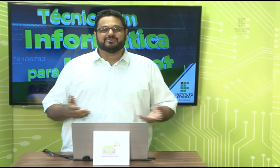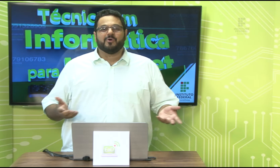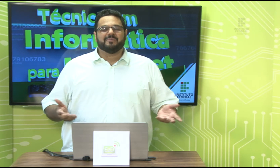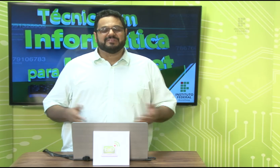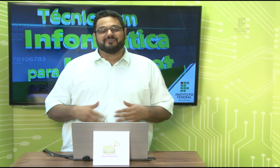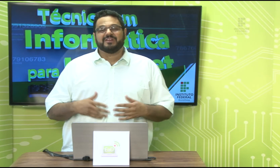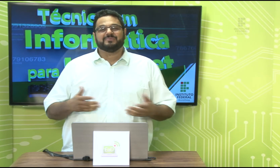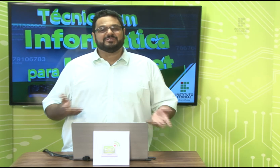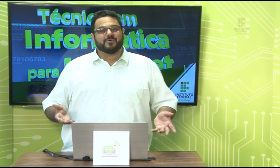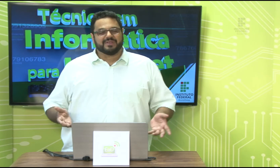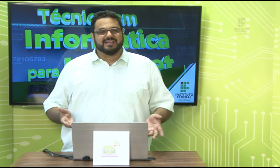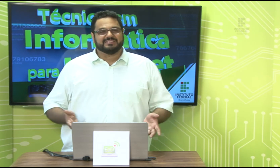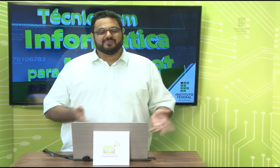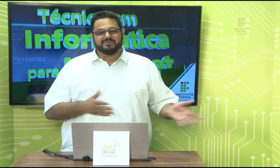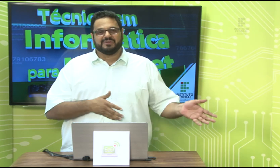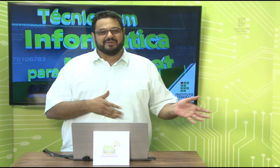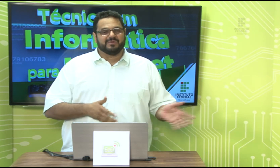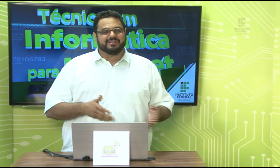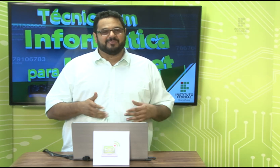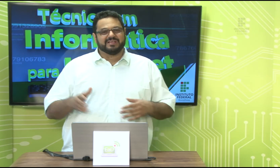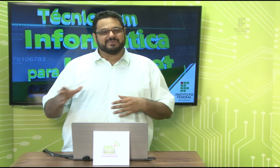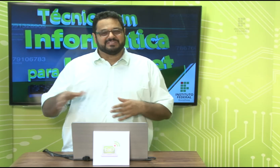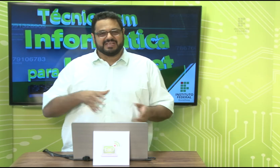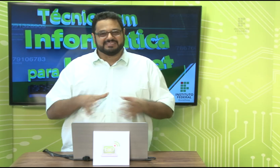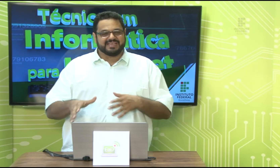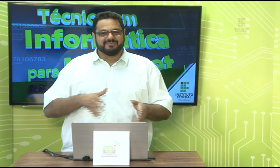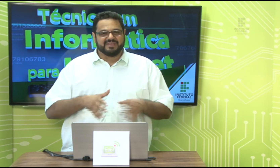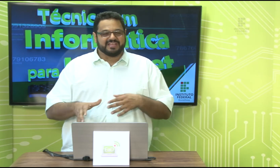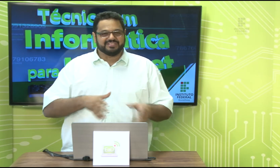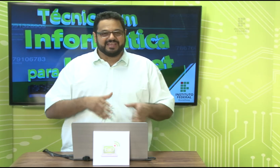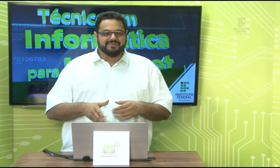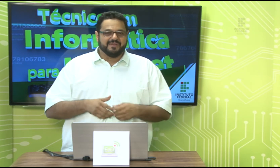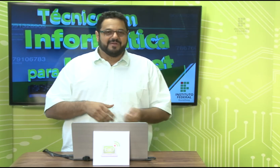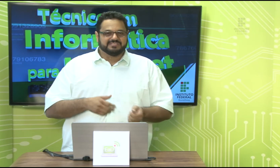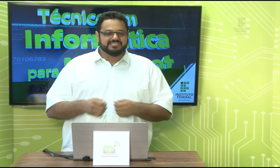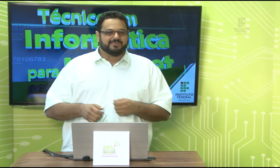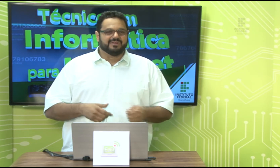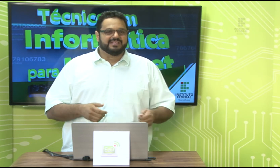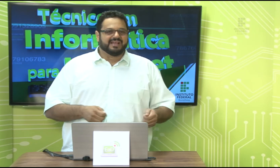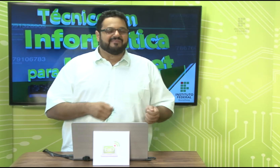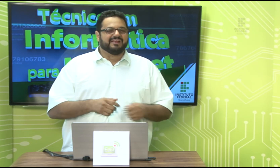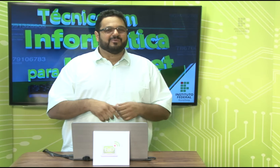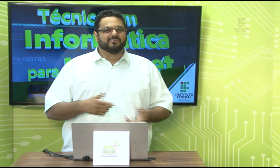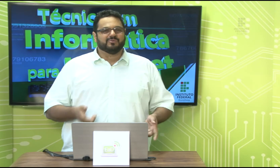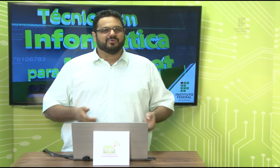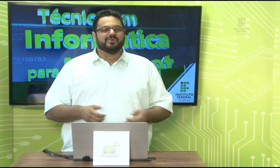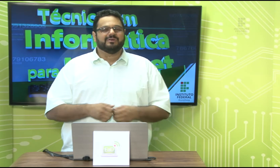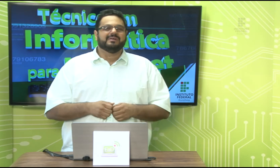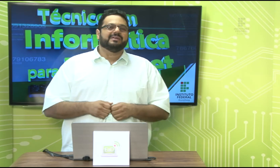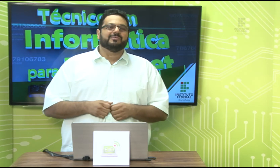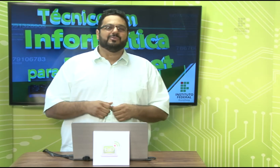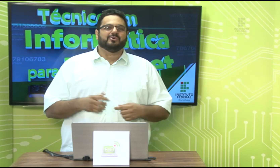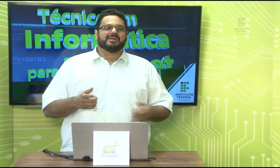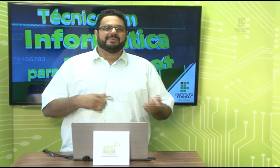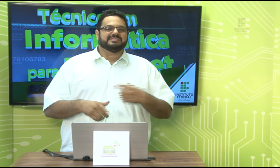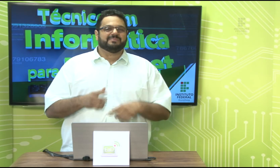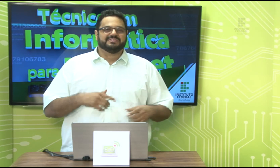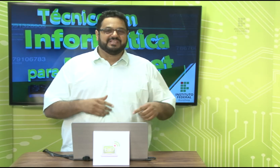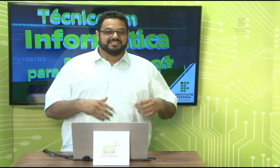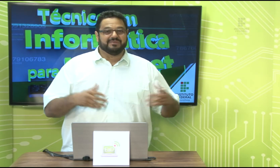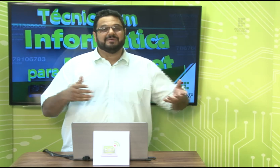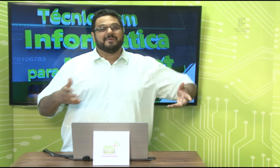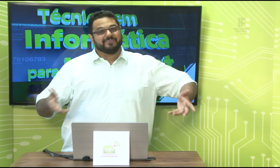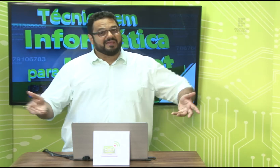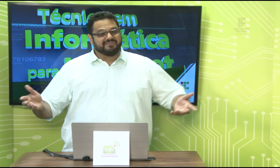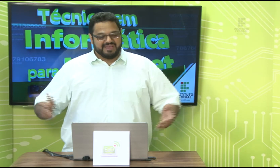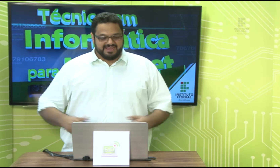Não tem tem vários meios de comunicação, a professora falou, então mesmo a gente está sem ambiente aí, vocês podem estar falando com o tutor e o tutor está passando para a